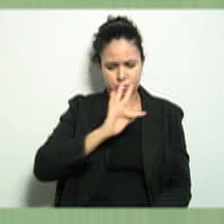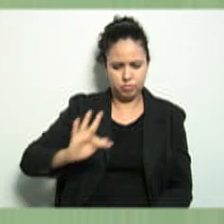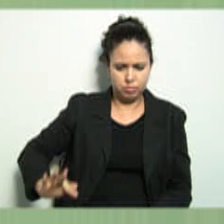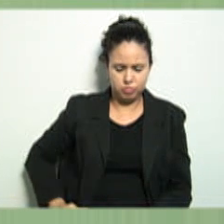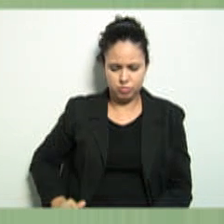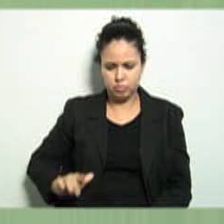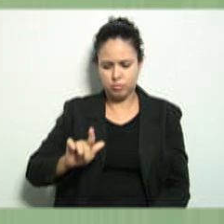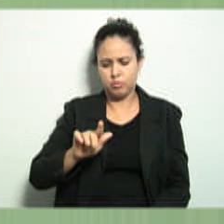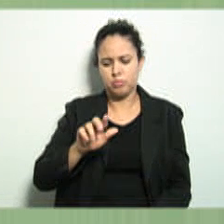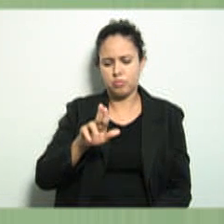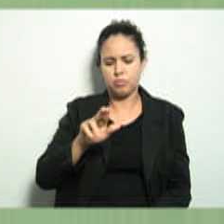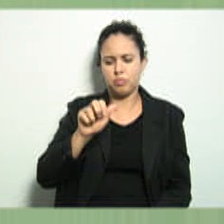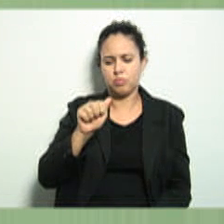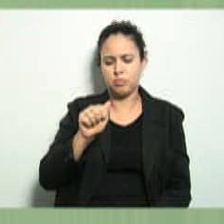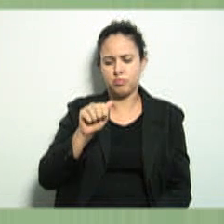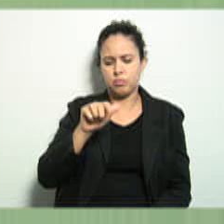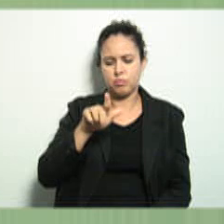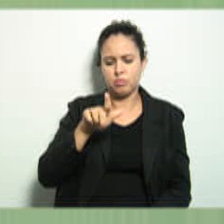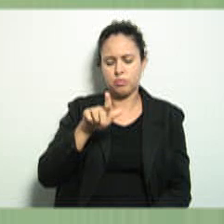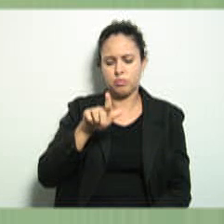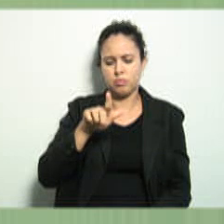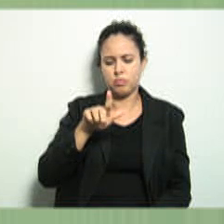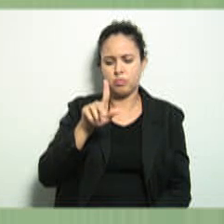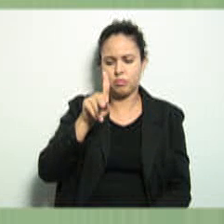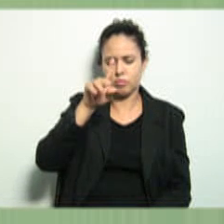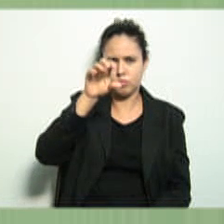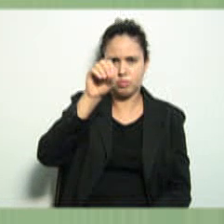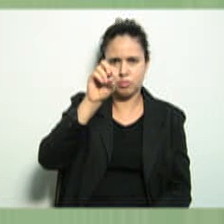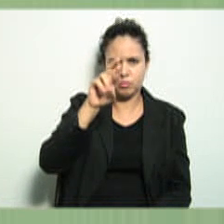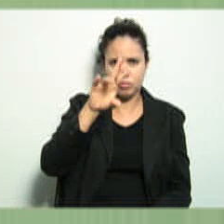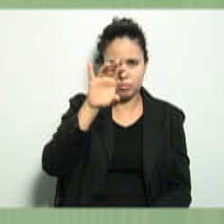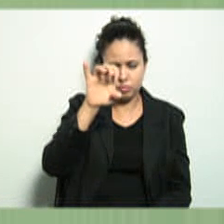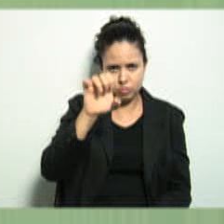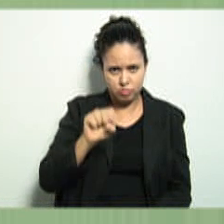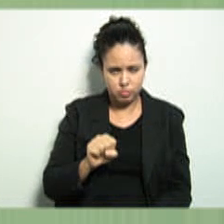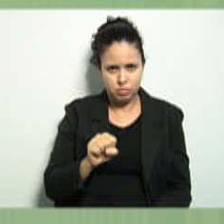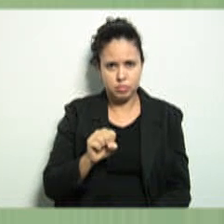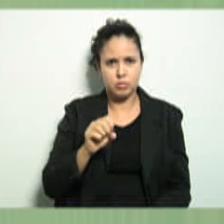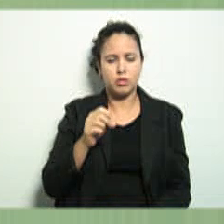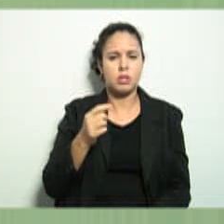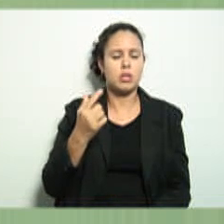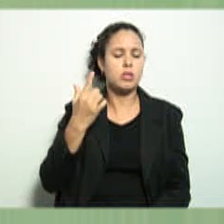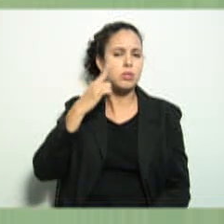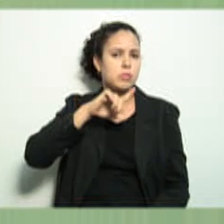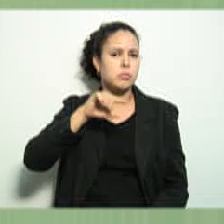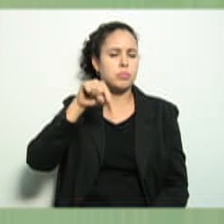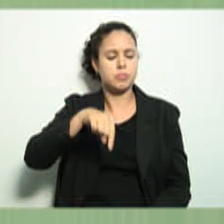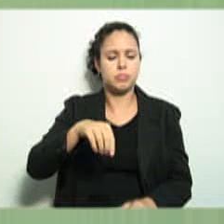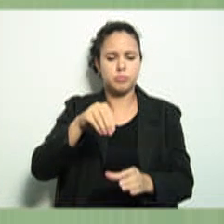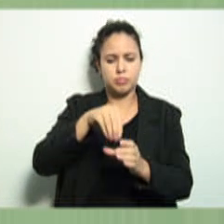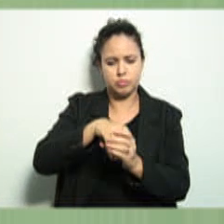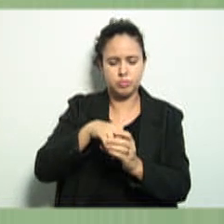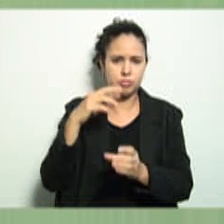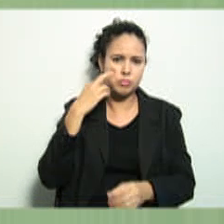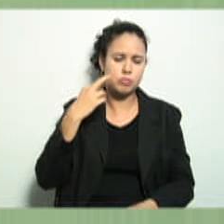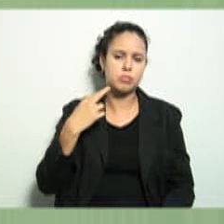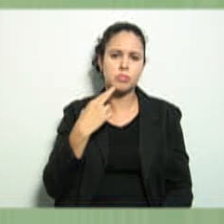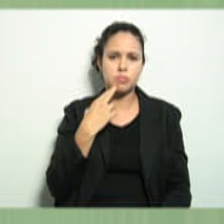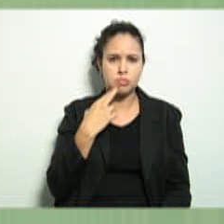a atividade extrativa. A atividade extrativa mudou de região, houve um deslocamento no